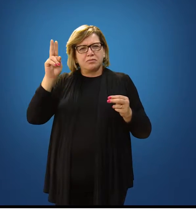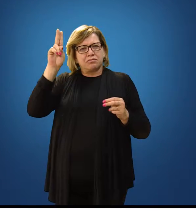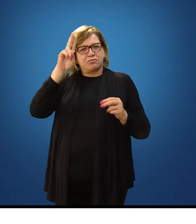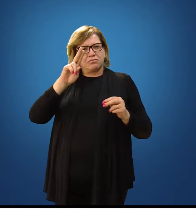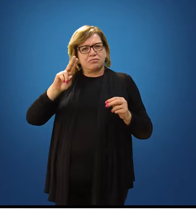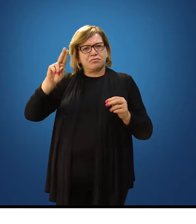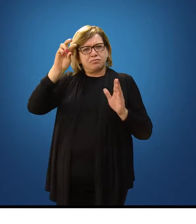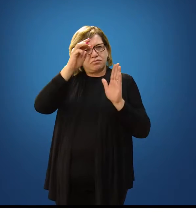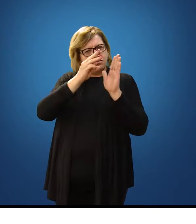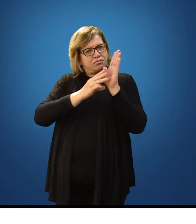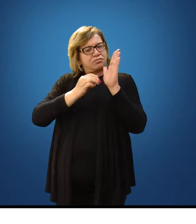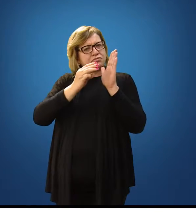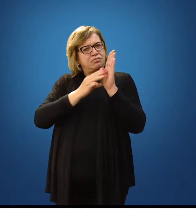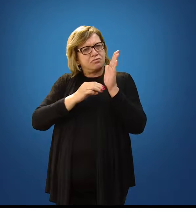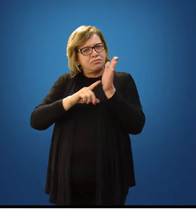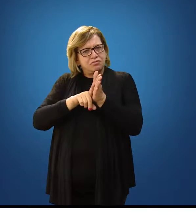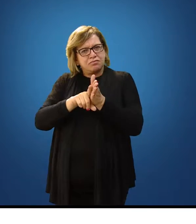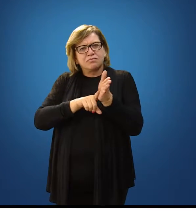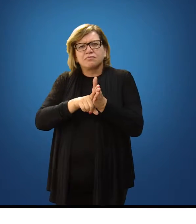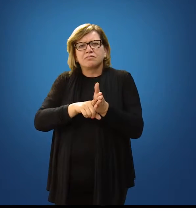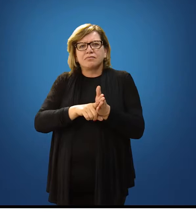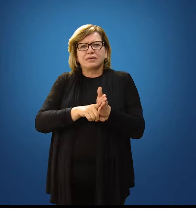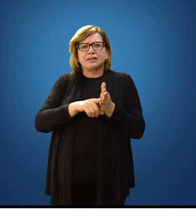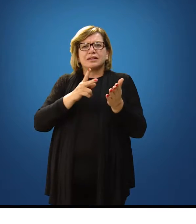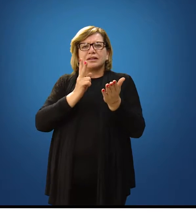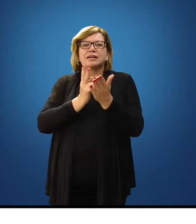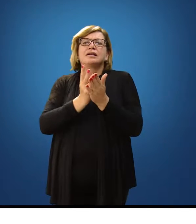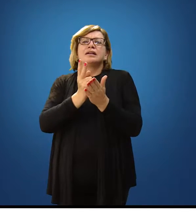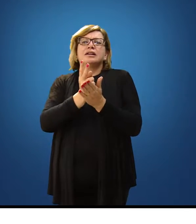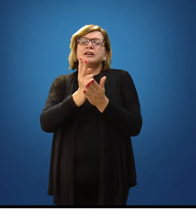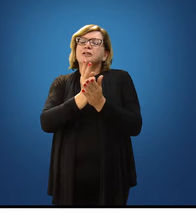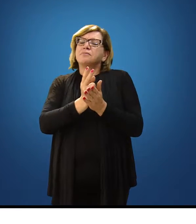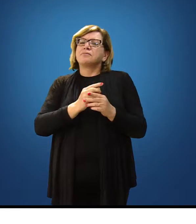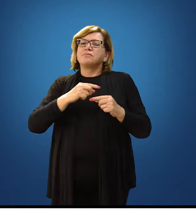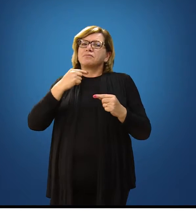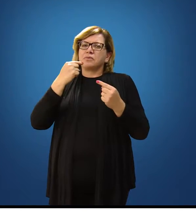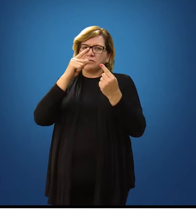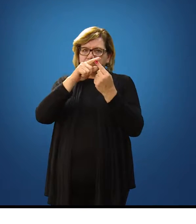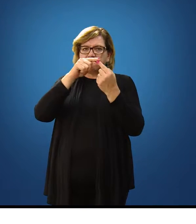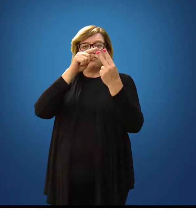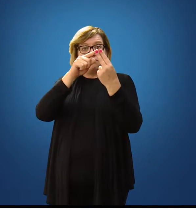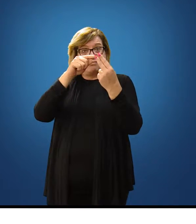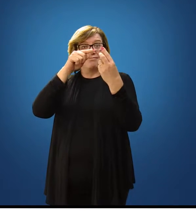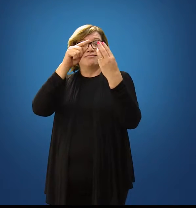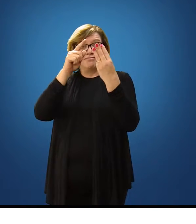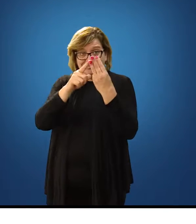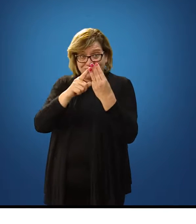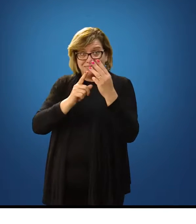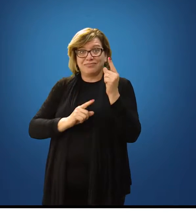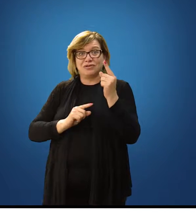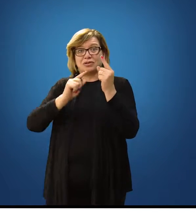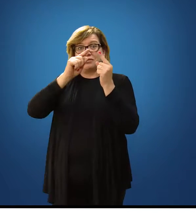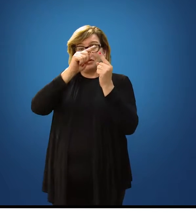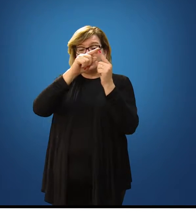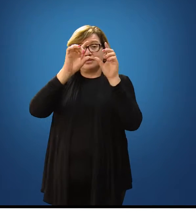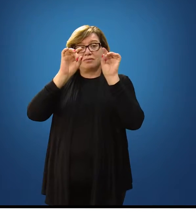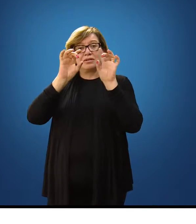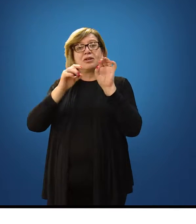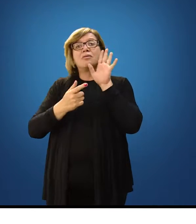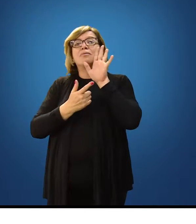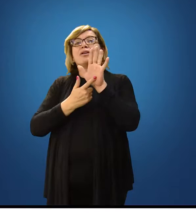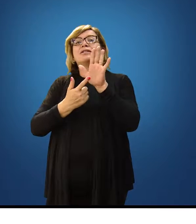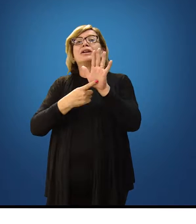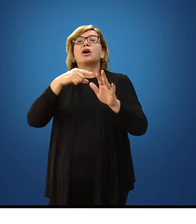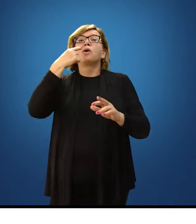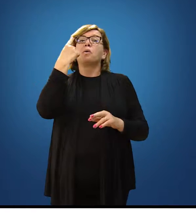disponíveis, né, em metodologia de pesquisa, cada um dos objetivos específicos representa